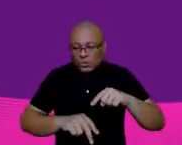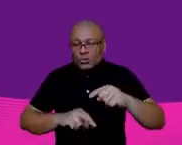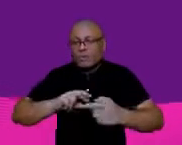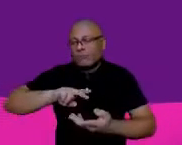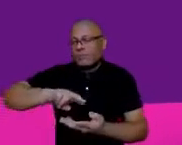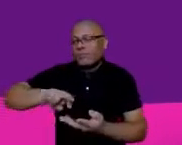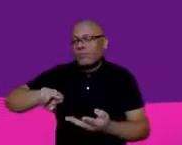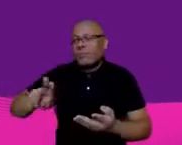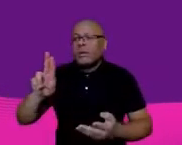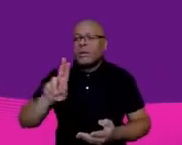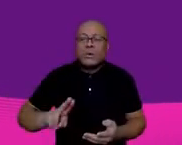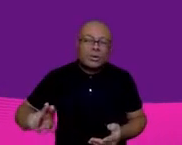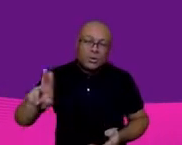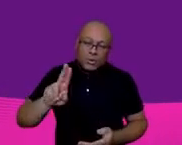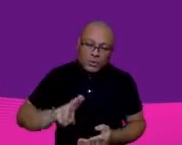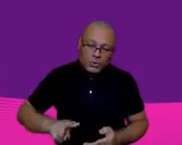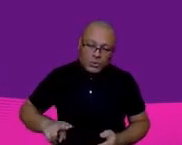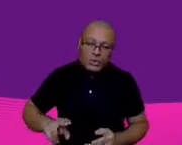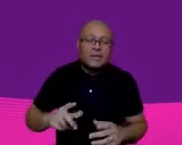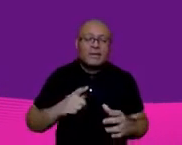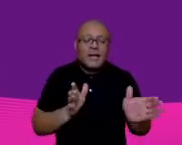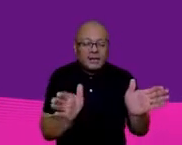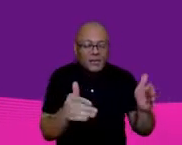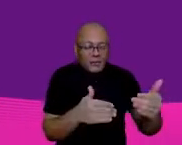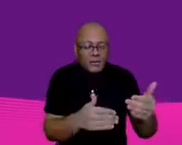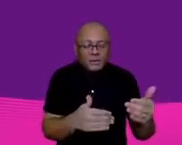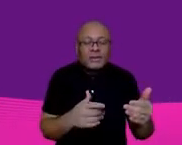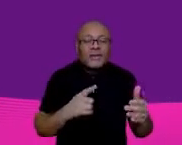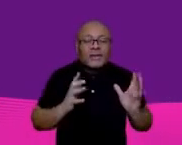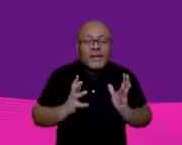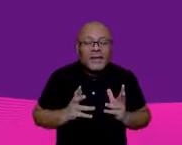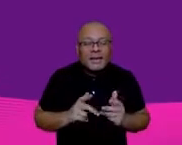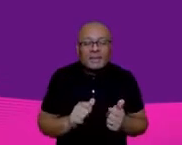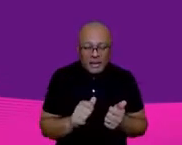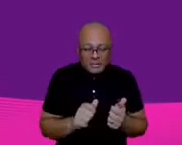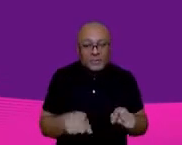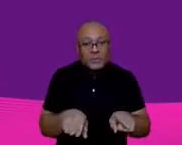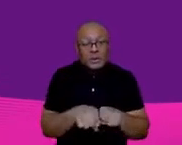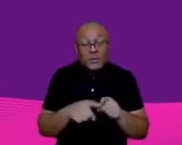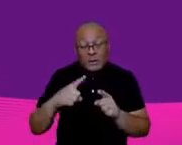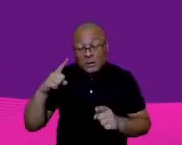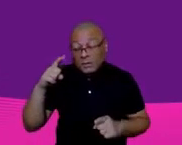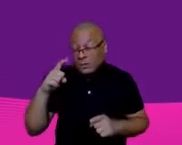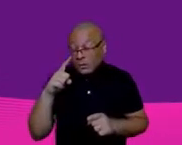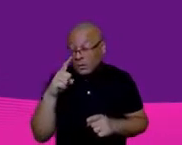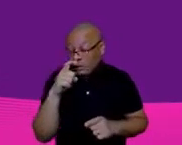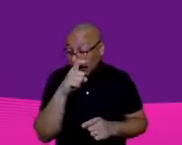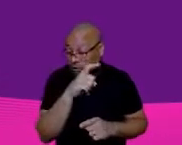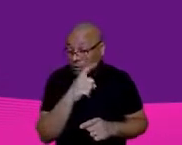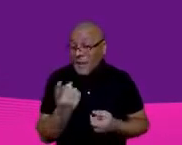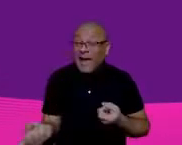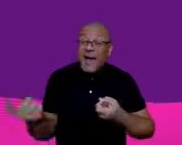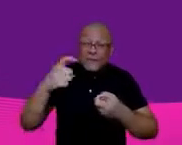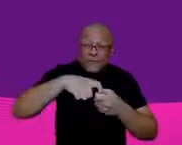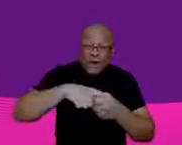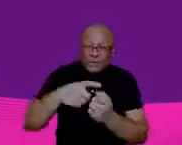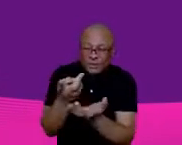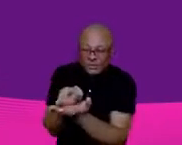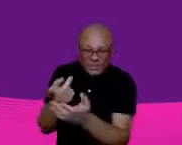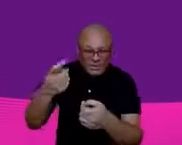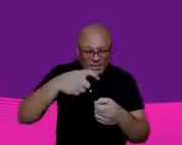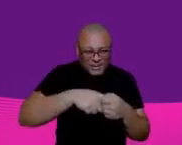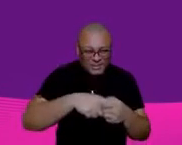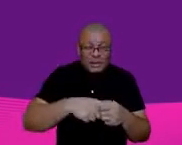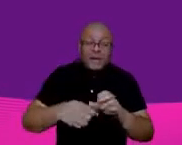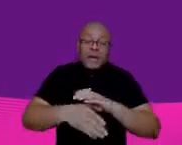né, de cada caixa que é esterilizado, reduzir complicações, reduzir reinternação e alta precoce. Então, são todas